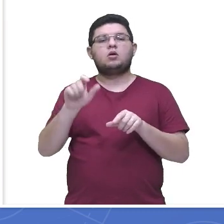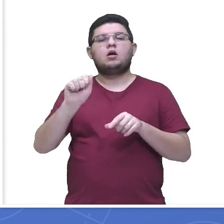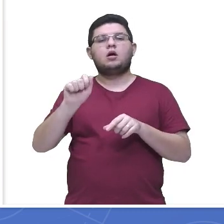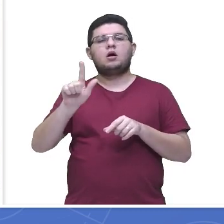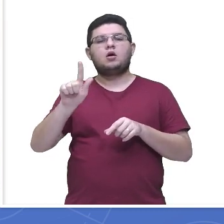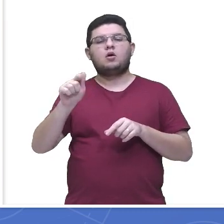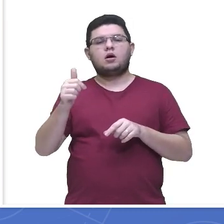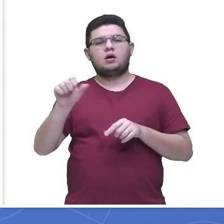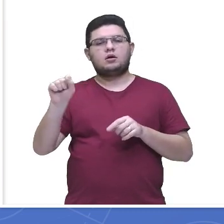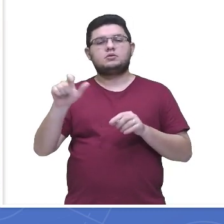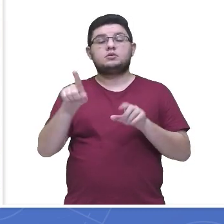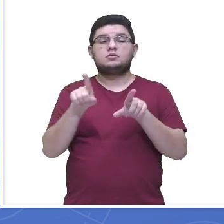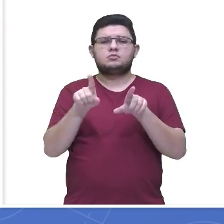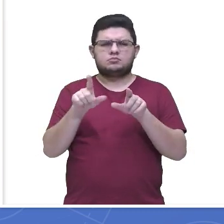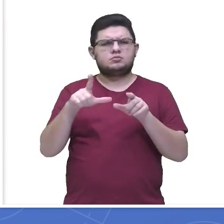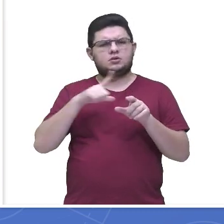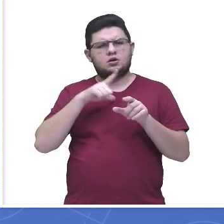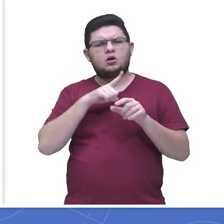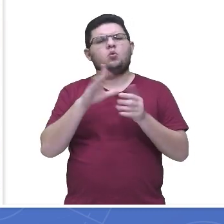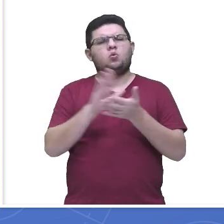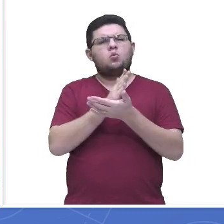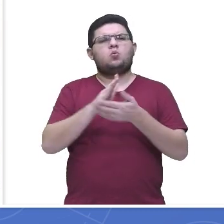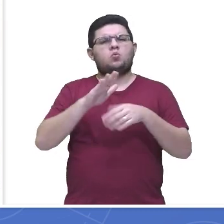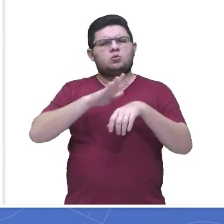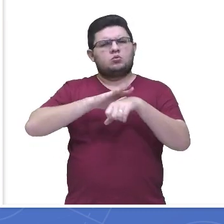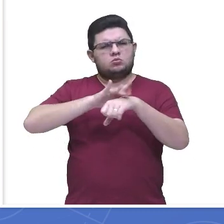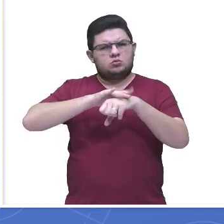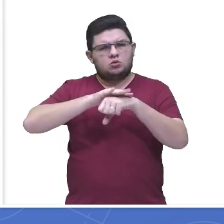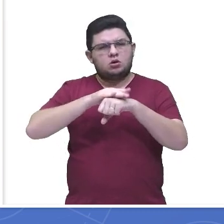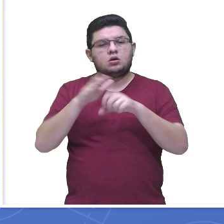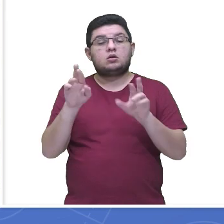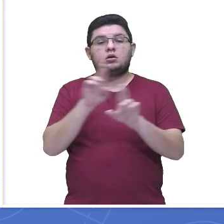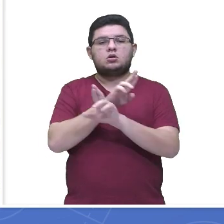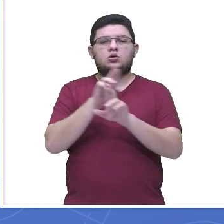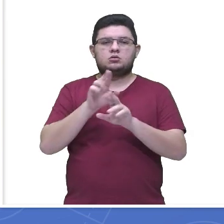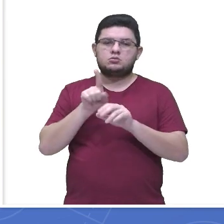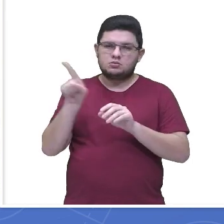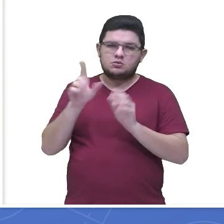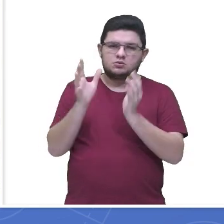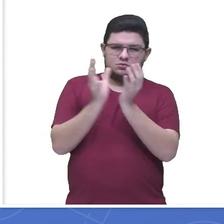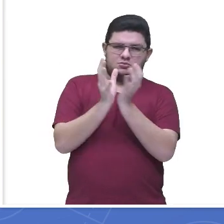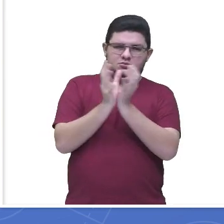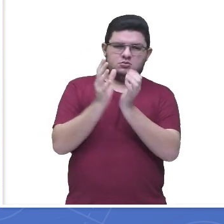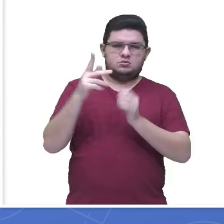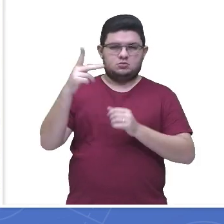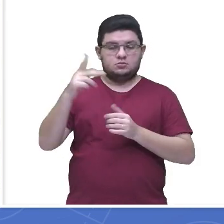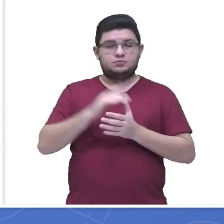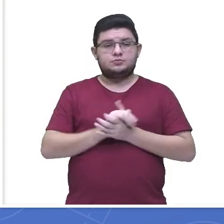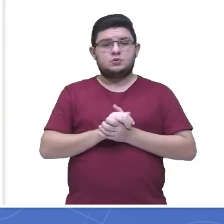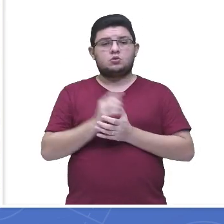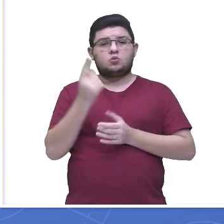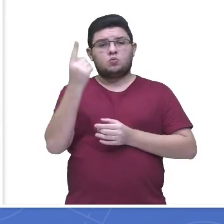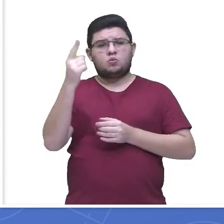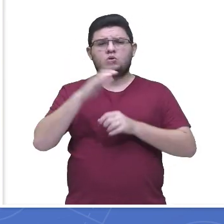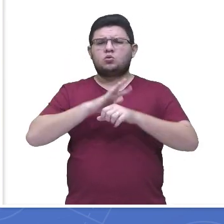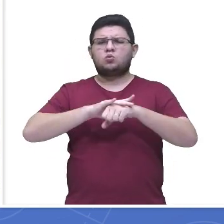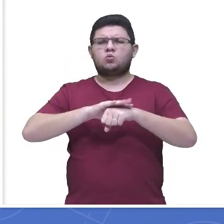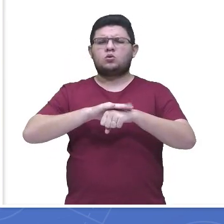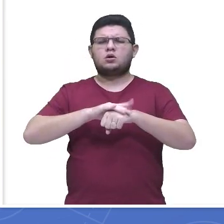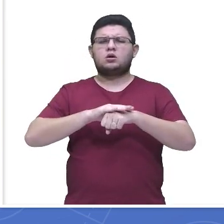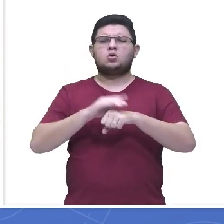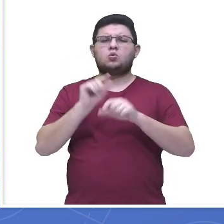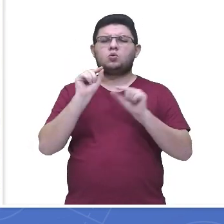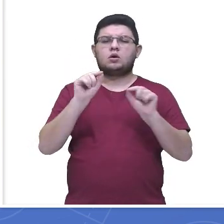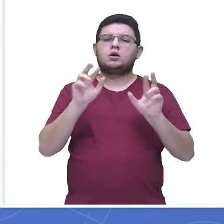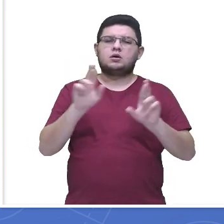doenças relacionadas com os protistas, né? Uma doença que a gente vai observar agora, que está relacionada